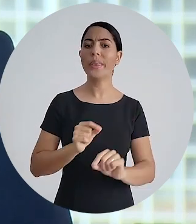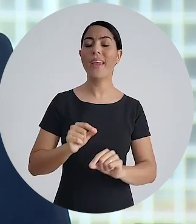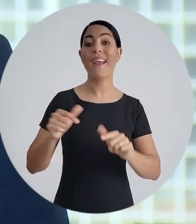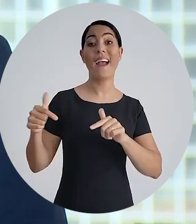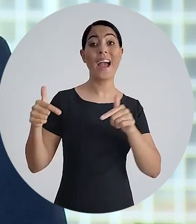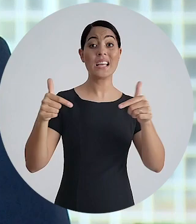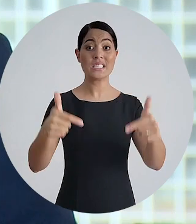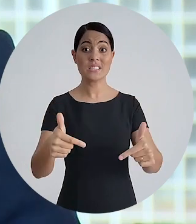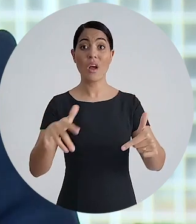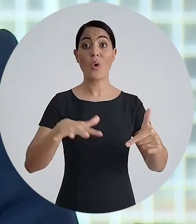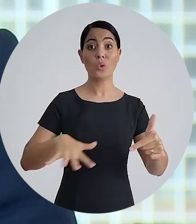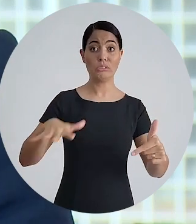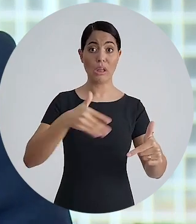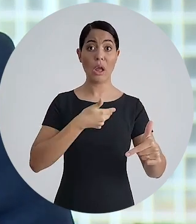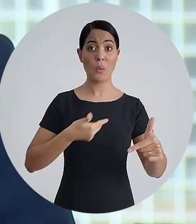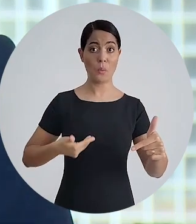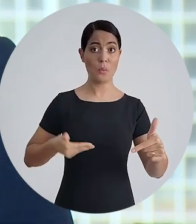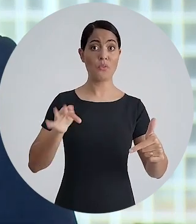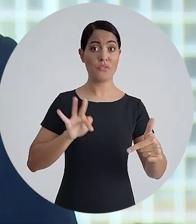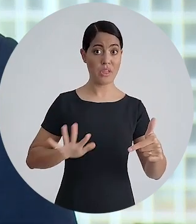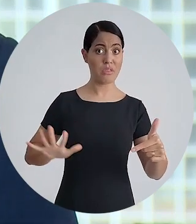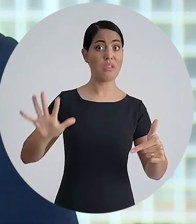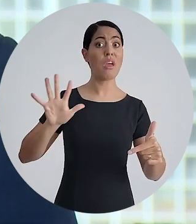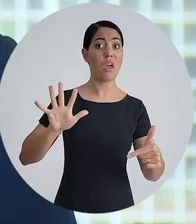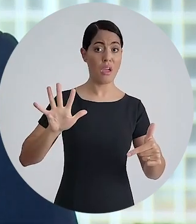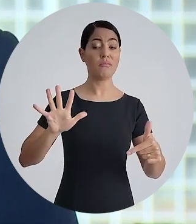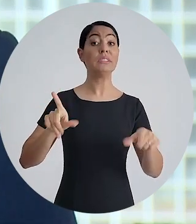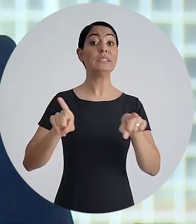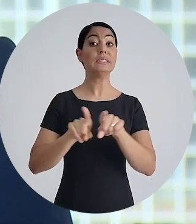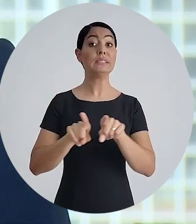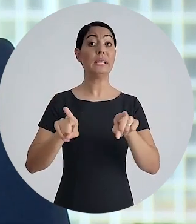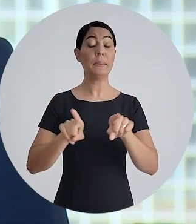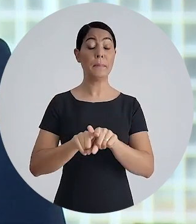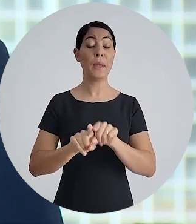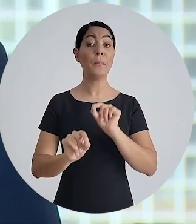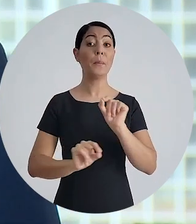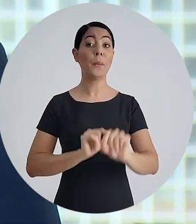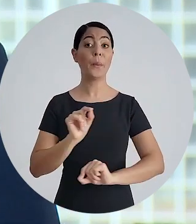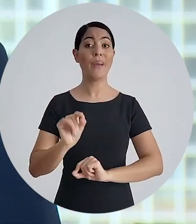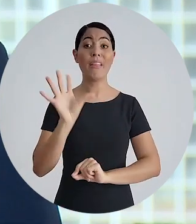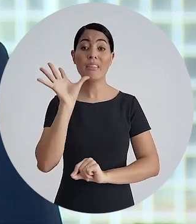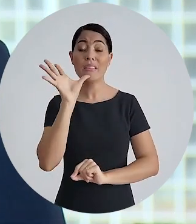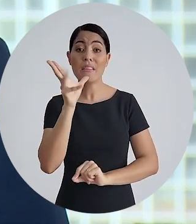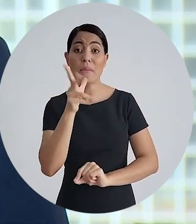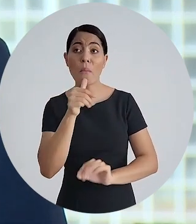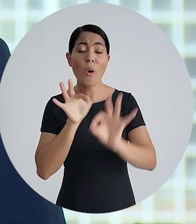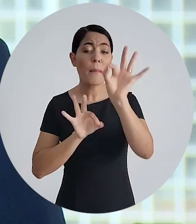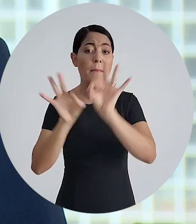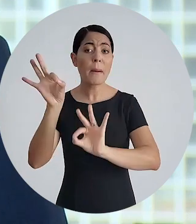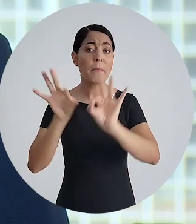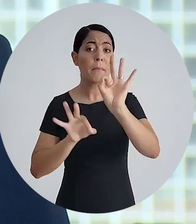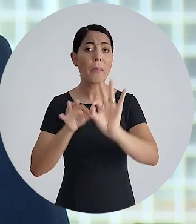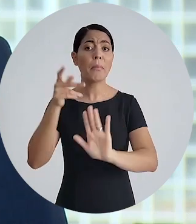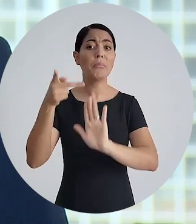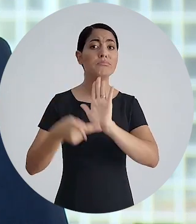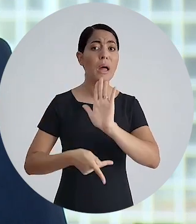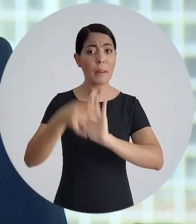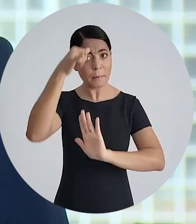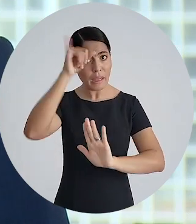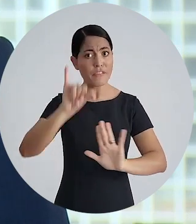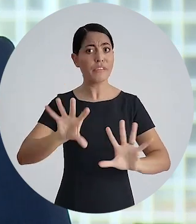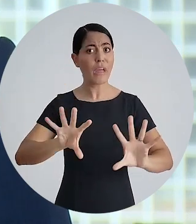principalmente ações e omissões do Poder Público Federal, baseadas na demora em fornecer à população um